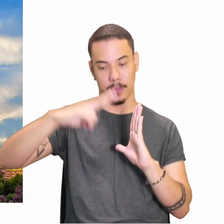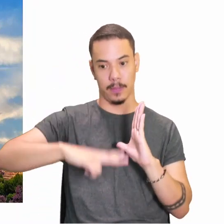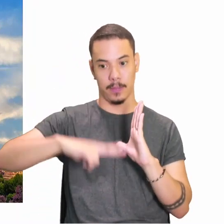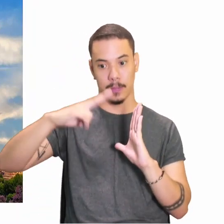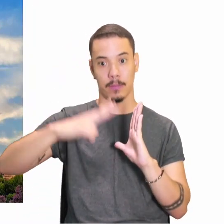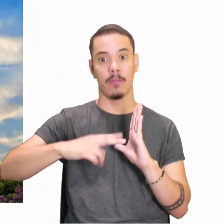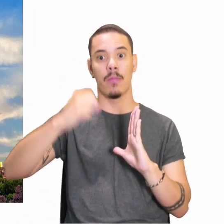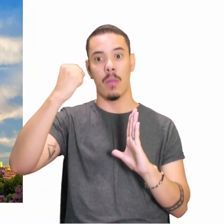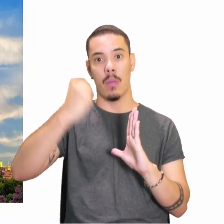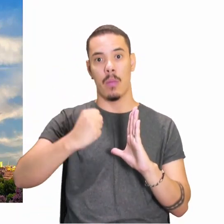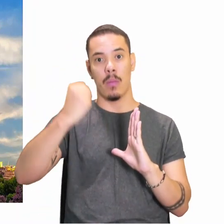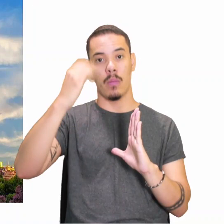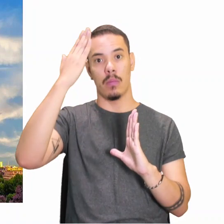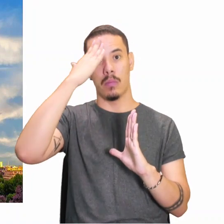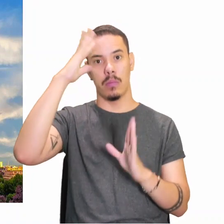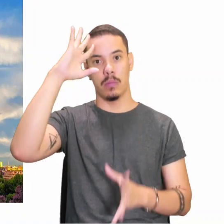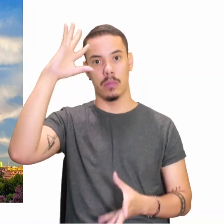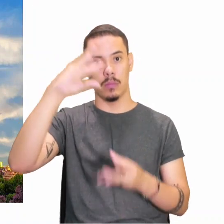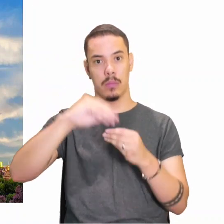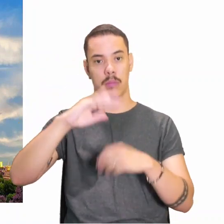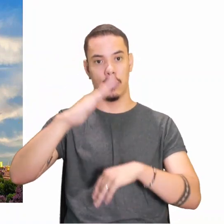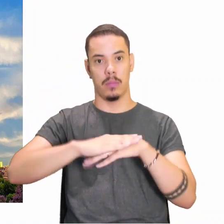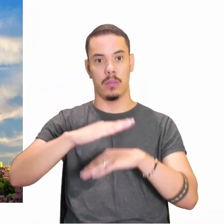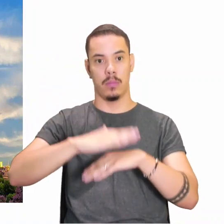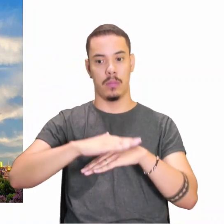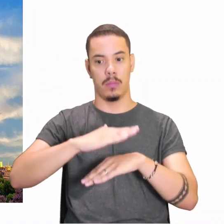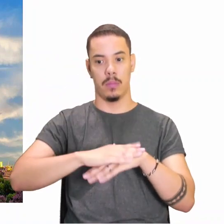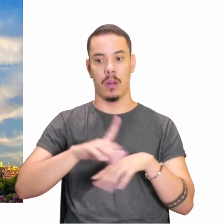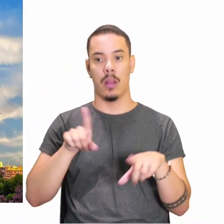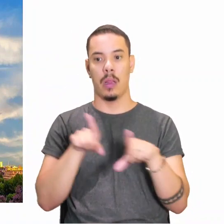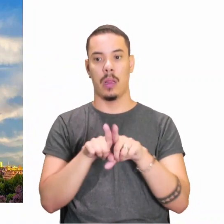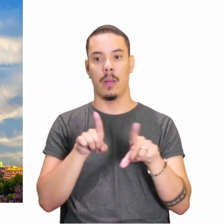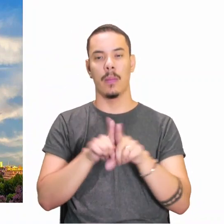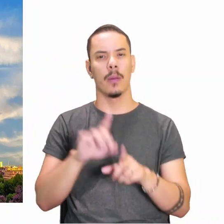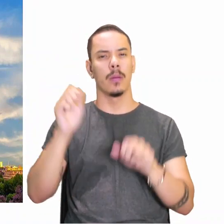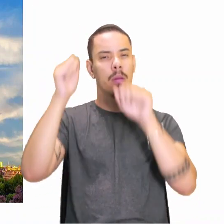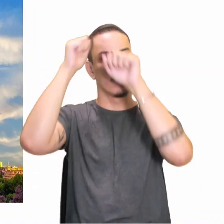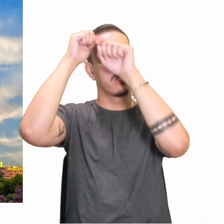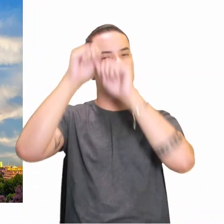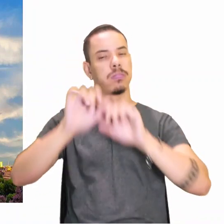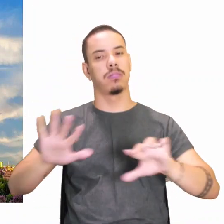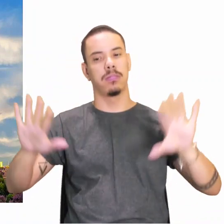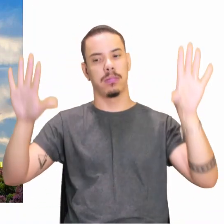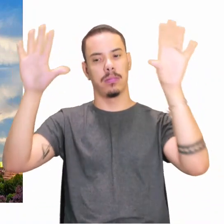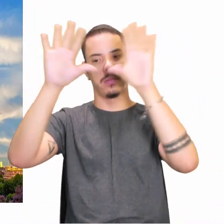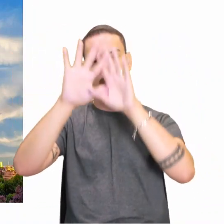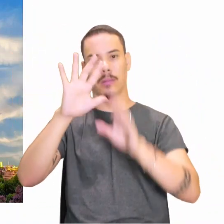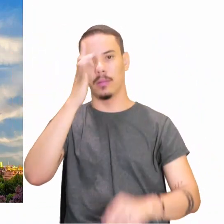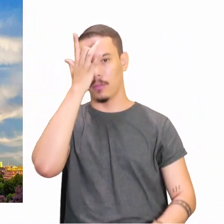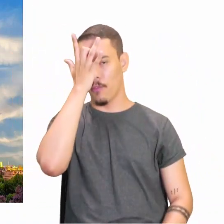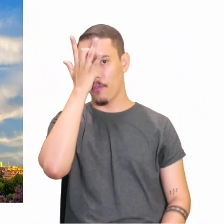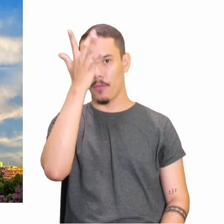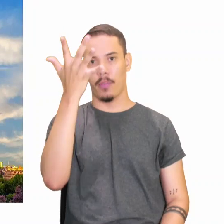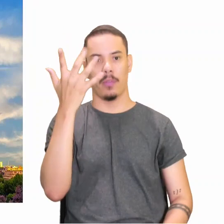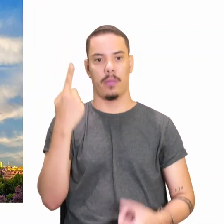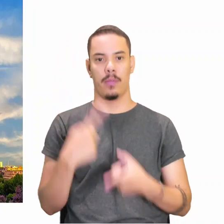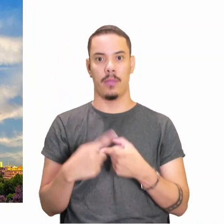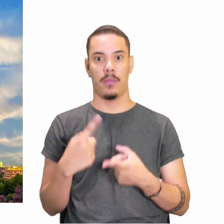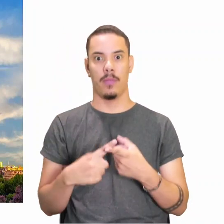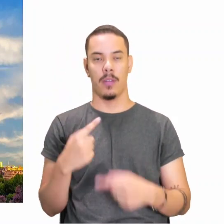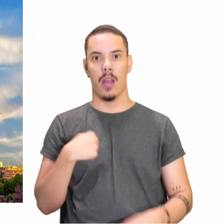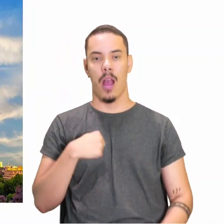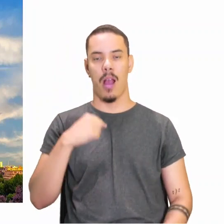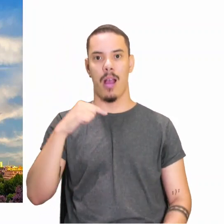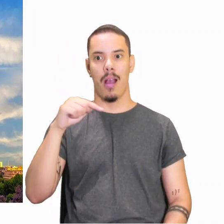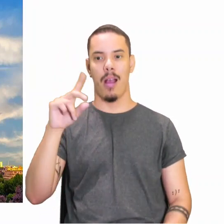vai poder localizar a ação e a imaginá-la com facilidade, porque precisa primeiro situar o leitor